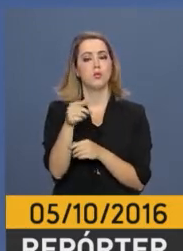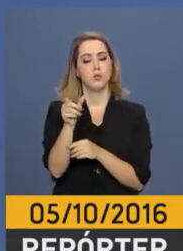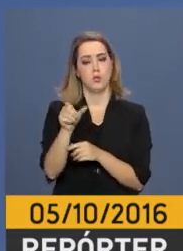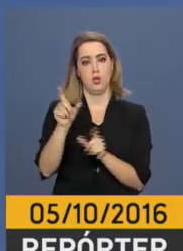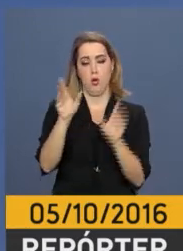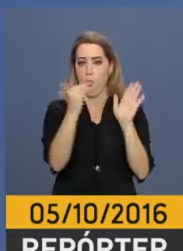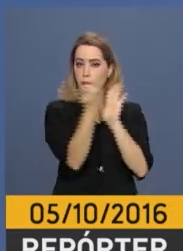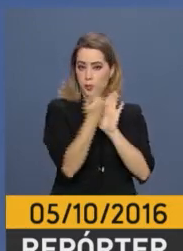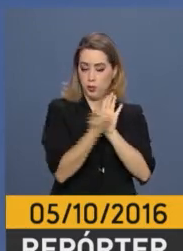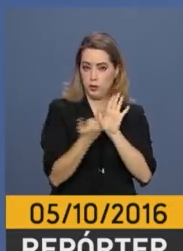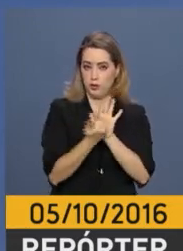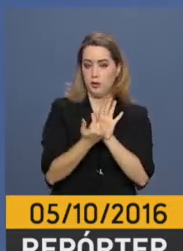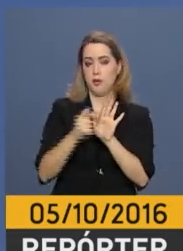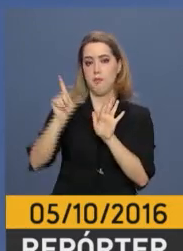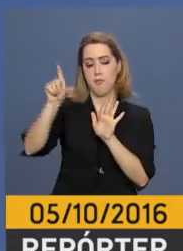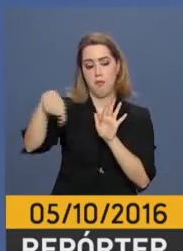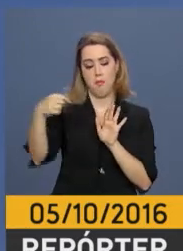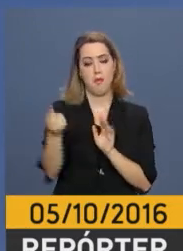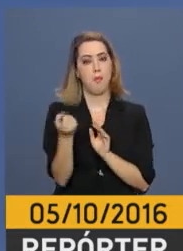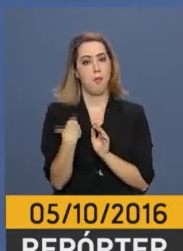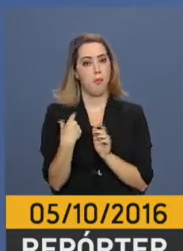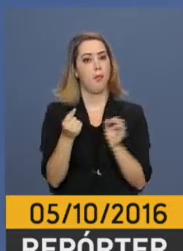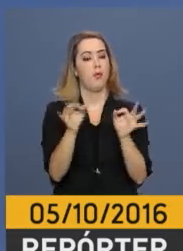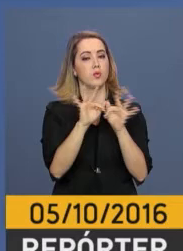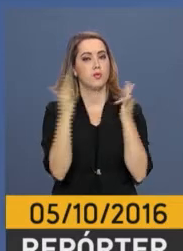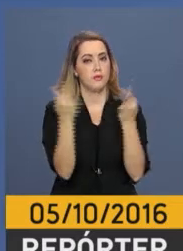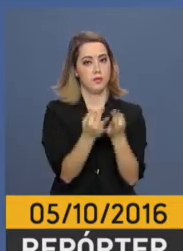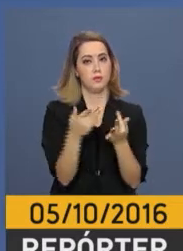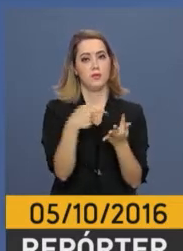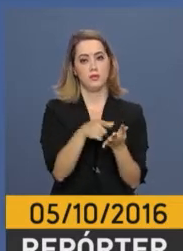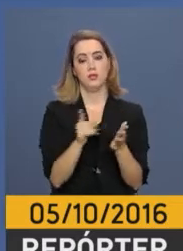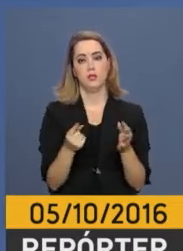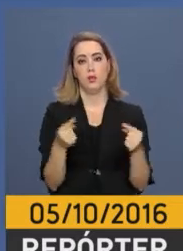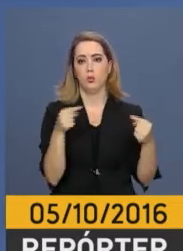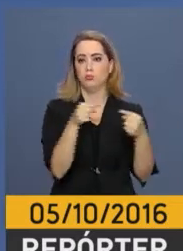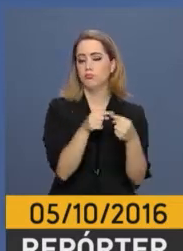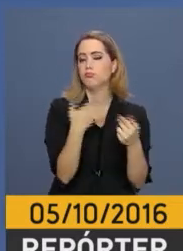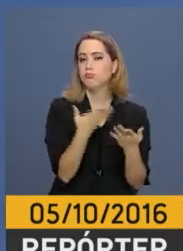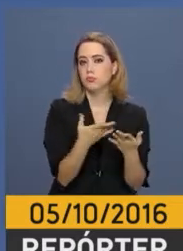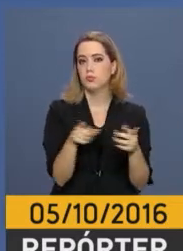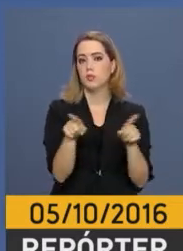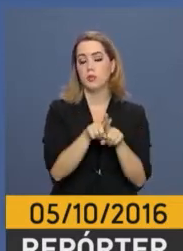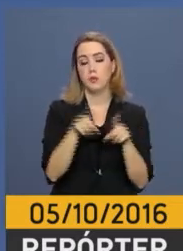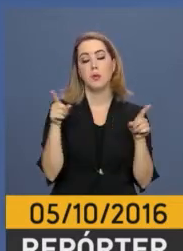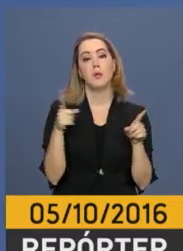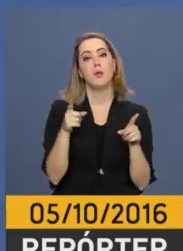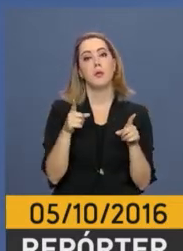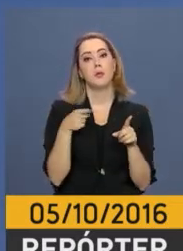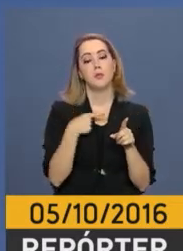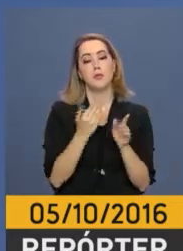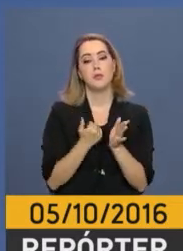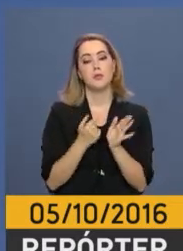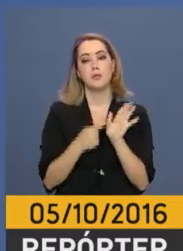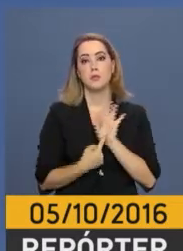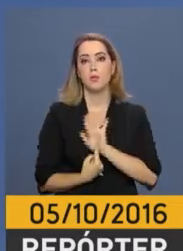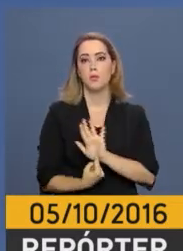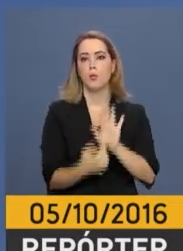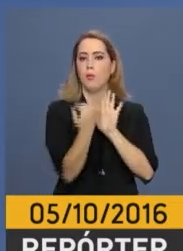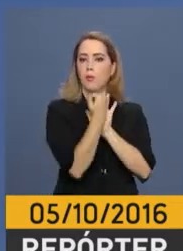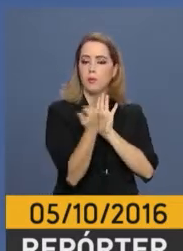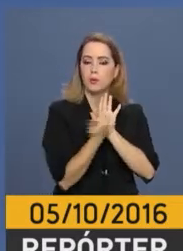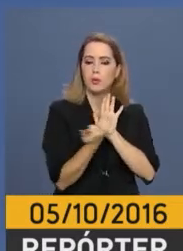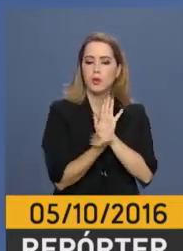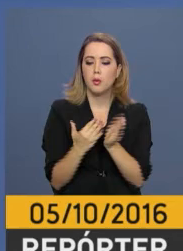porque vai estar vinculado às famílias do bolsa família mas é basicamente um programa voltado para o início da vida o